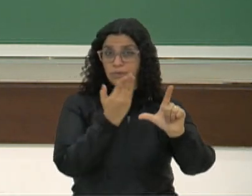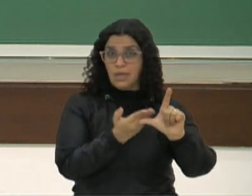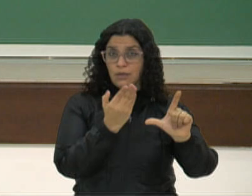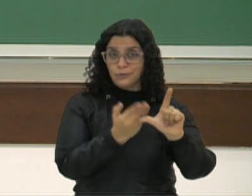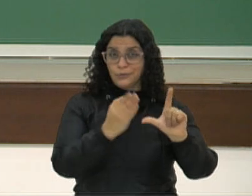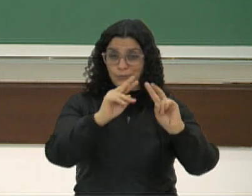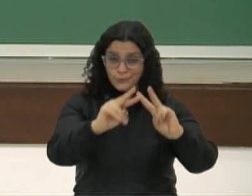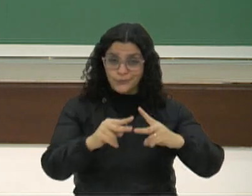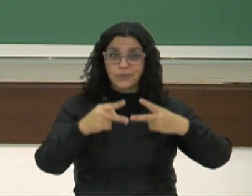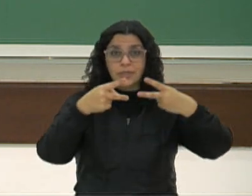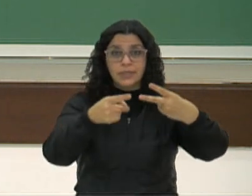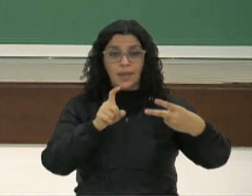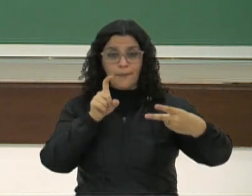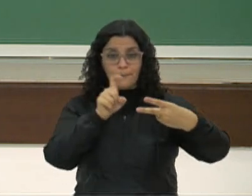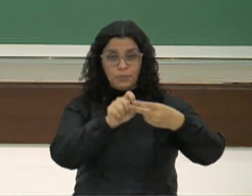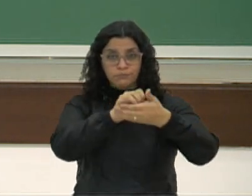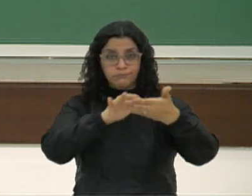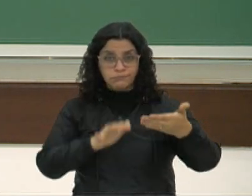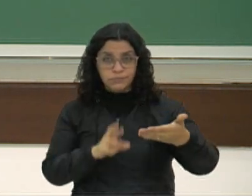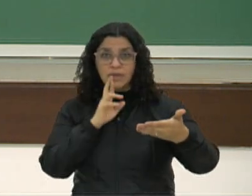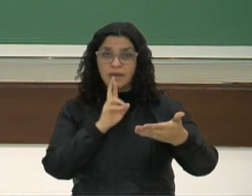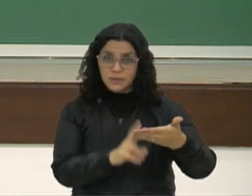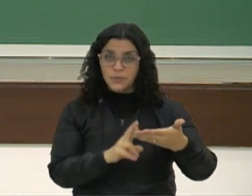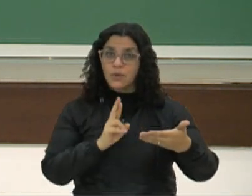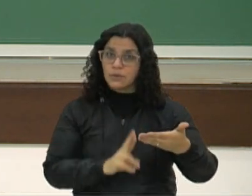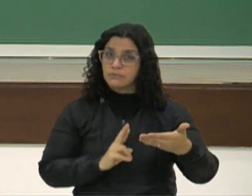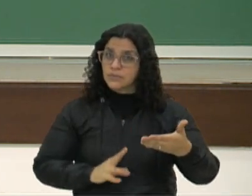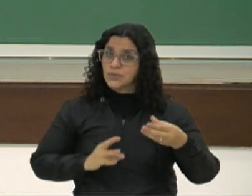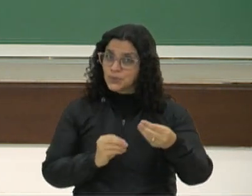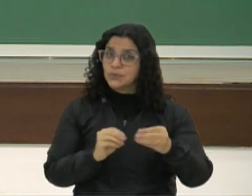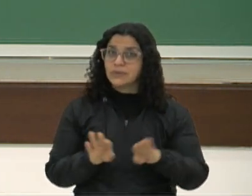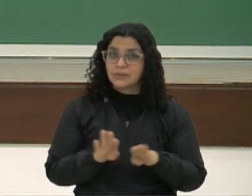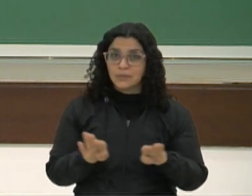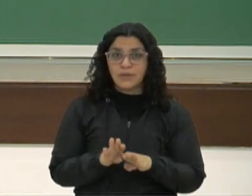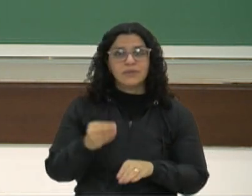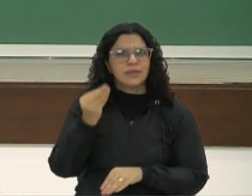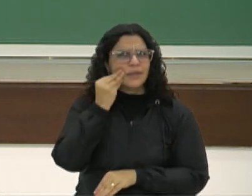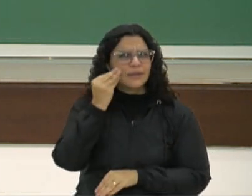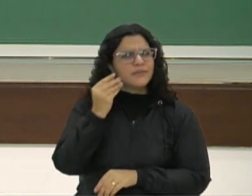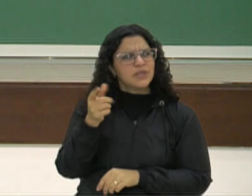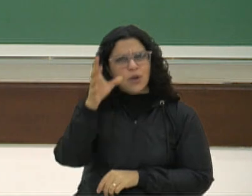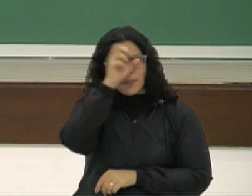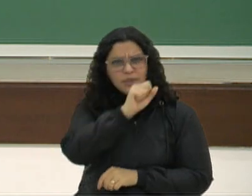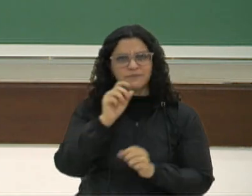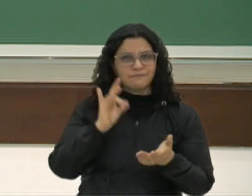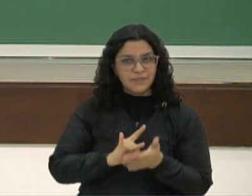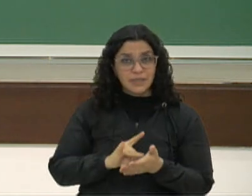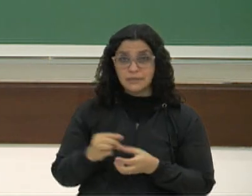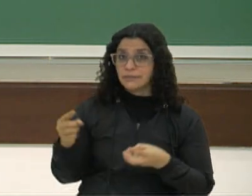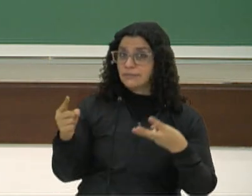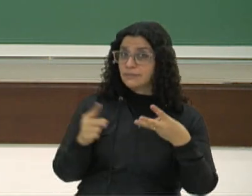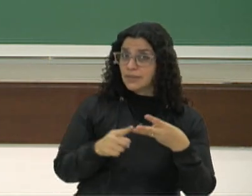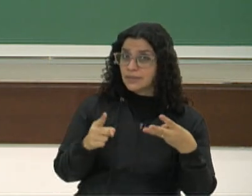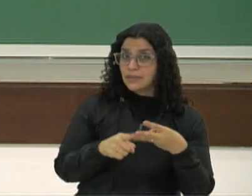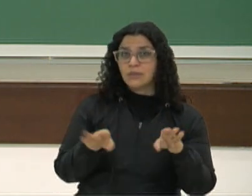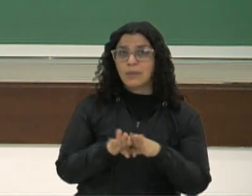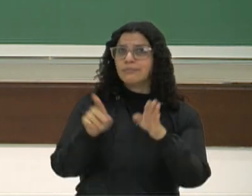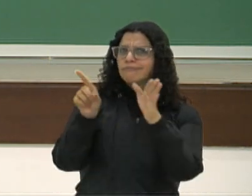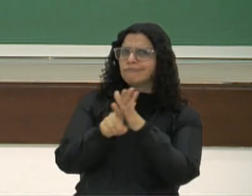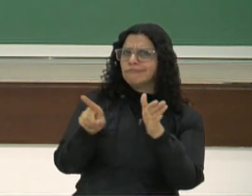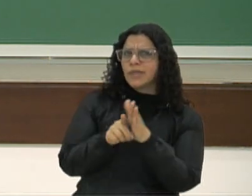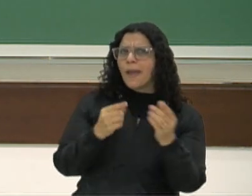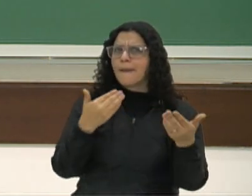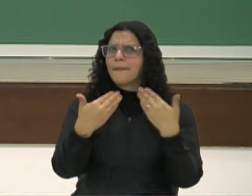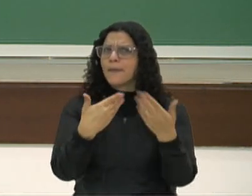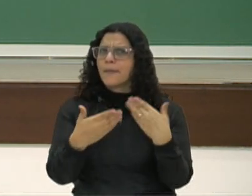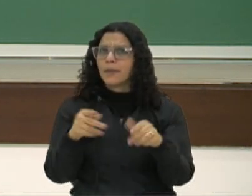Classroom, registrem a presença de vocês e resolvam as atividades, testem o aprendizado de vocês. Terceiro e muito importante, tire dúvidas com os